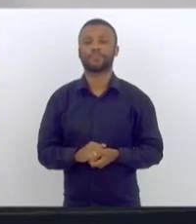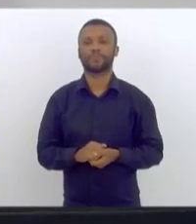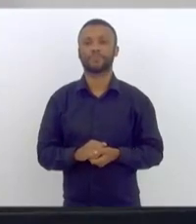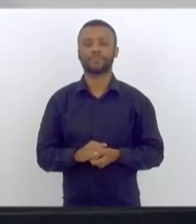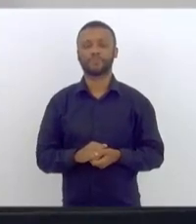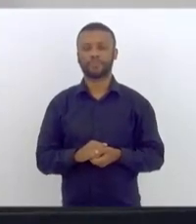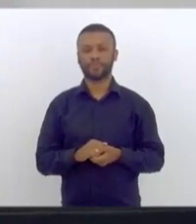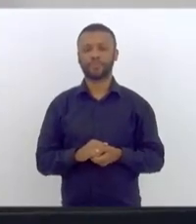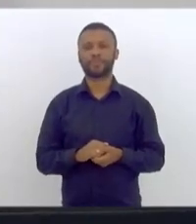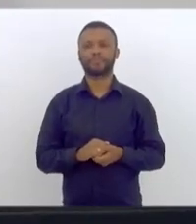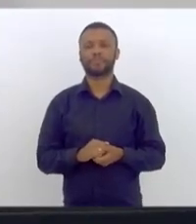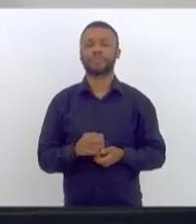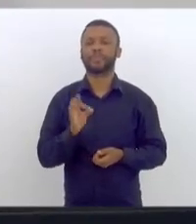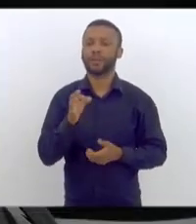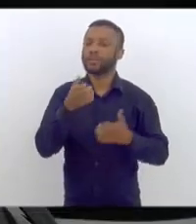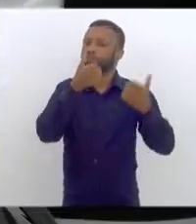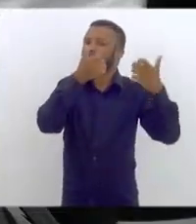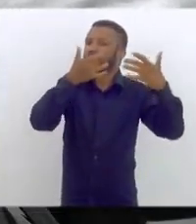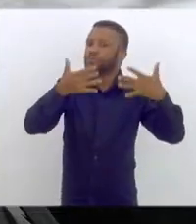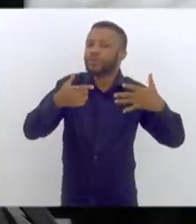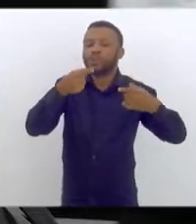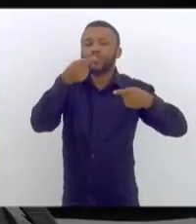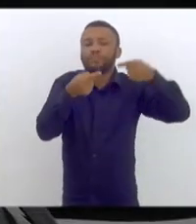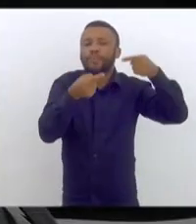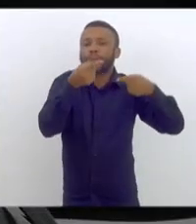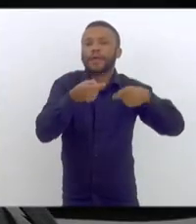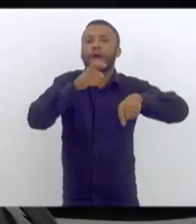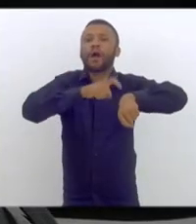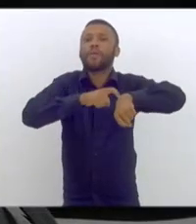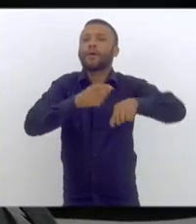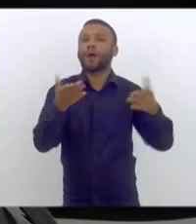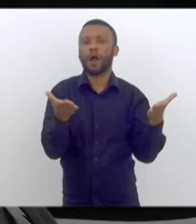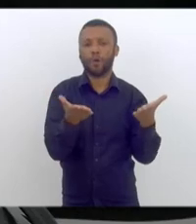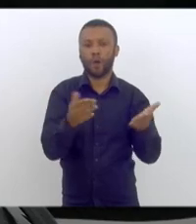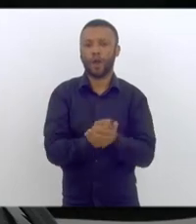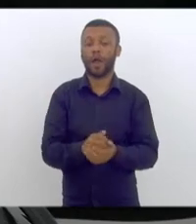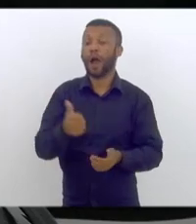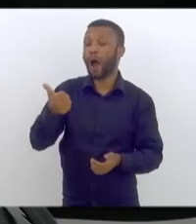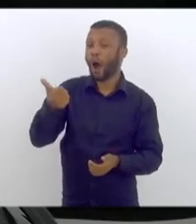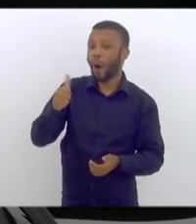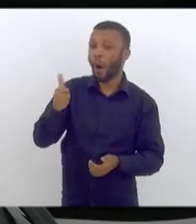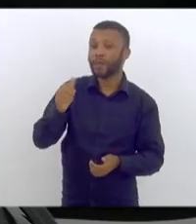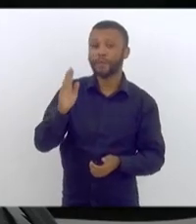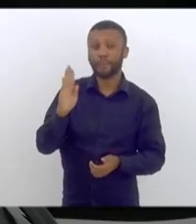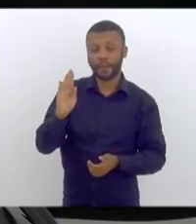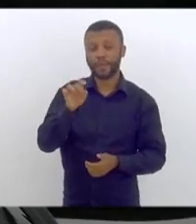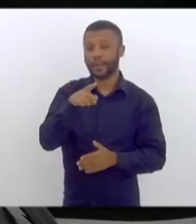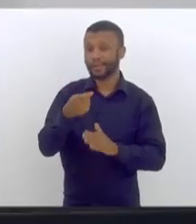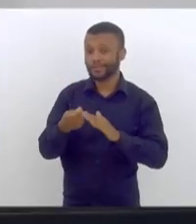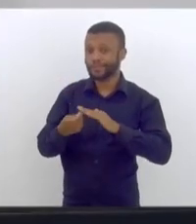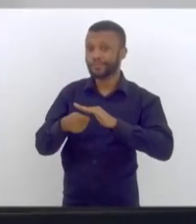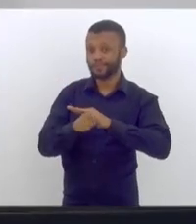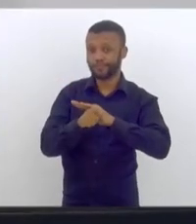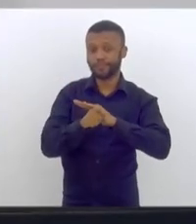é isso que a gente acabou de debater agora é o da Capitalização